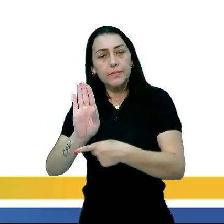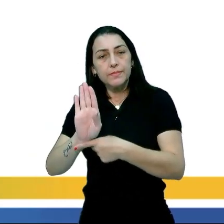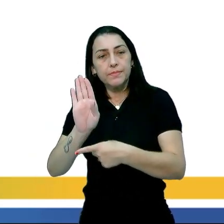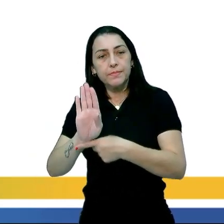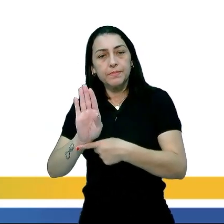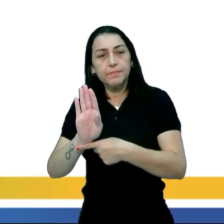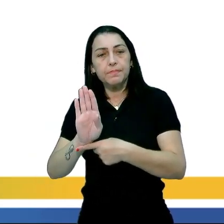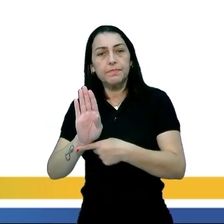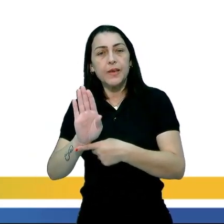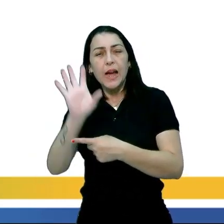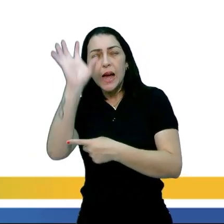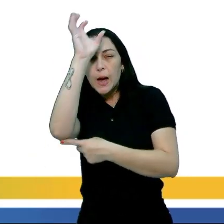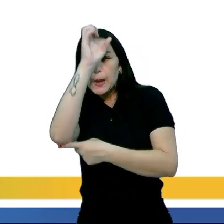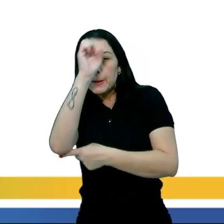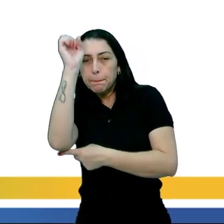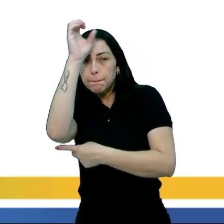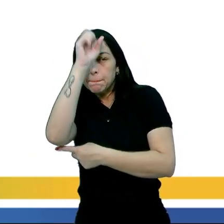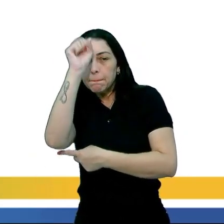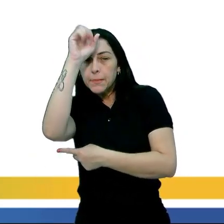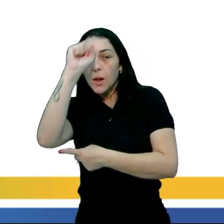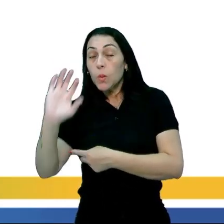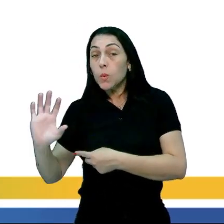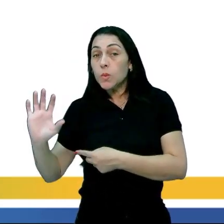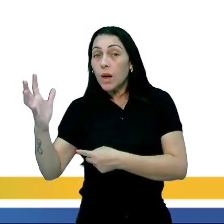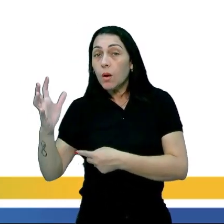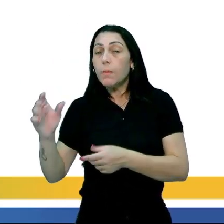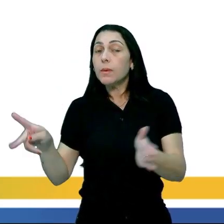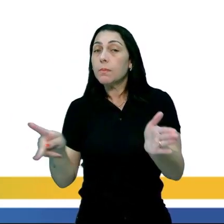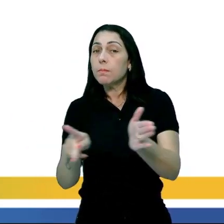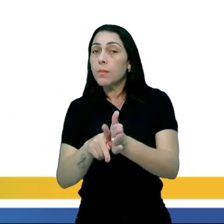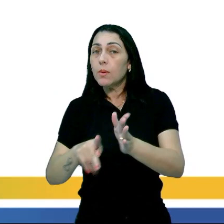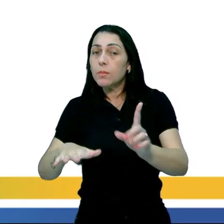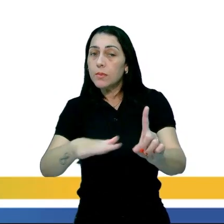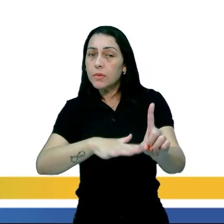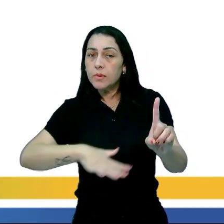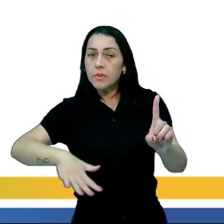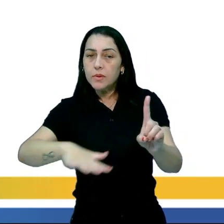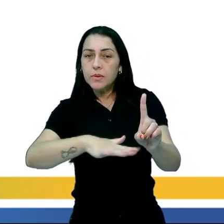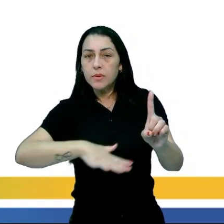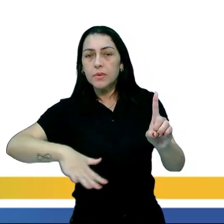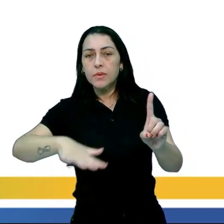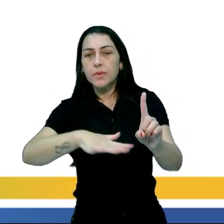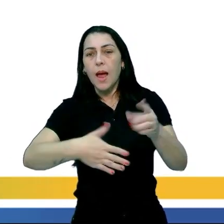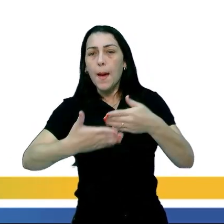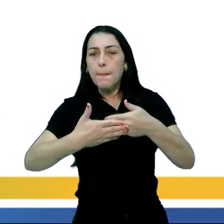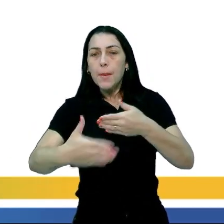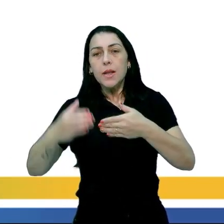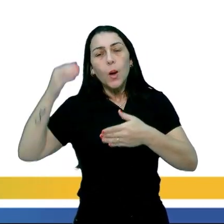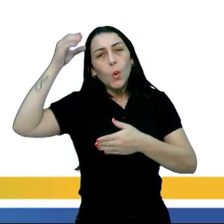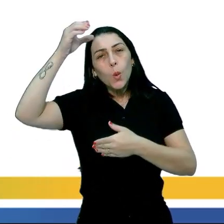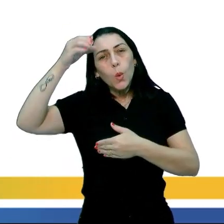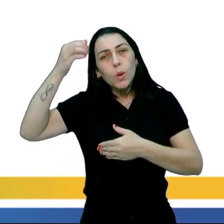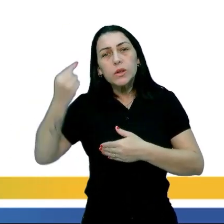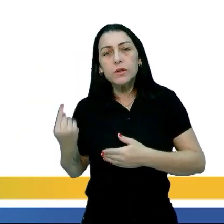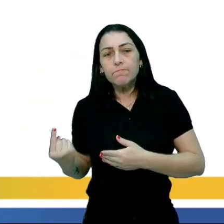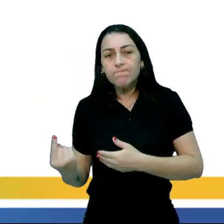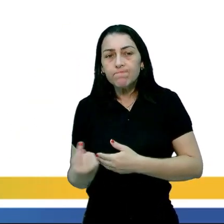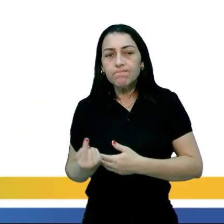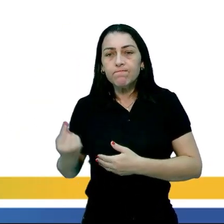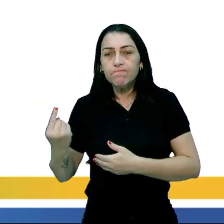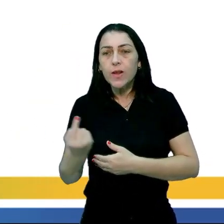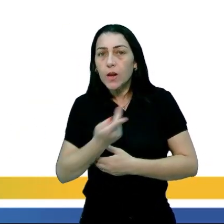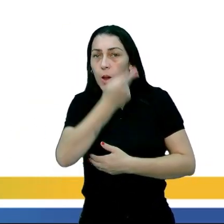explicação objetiva. Letra B, apreender os acontecimentos da sociedade a partir